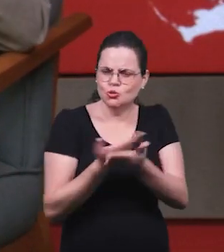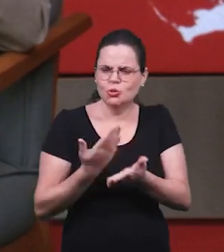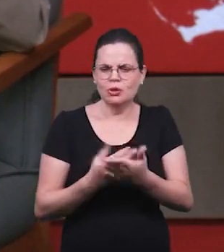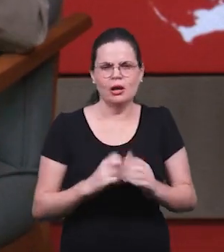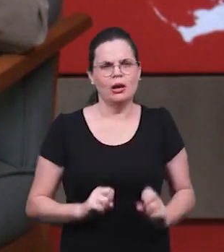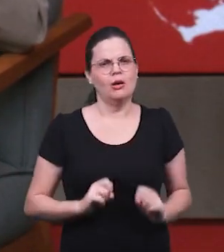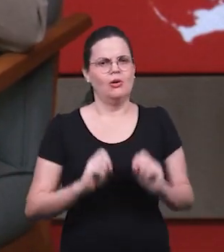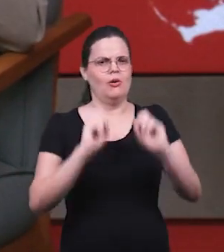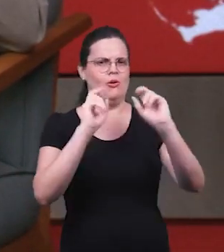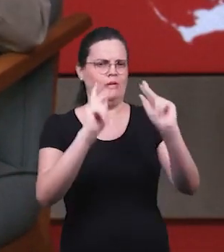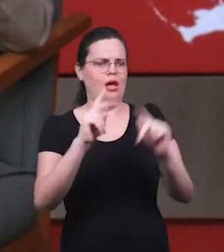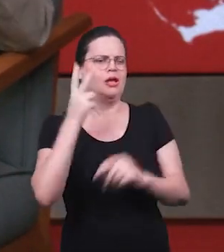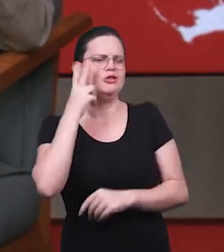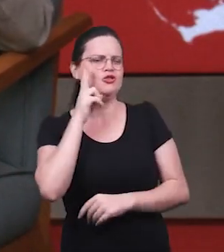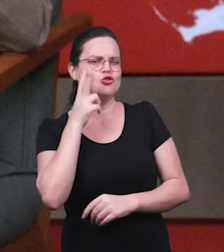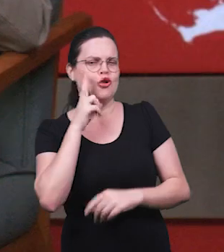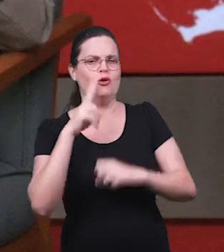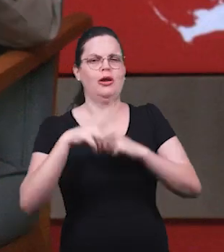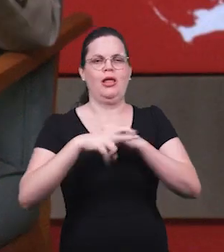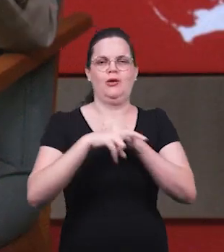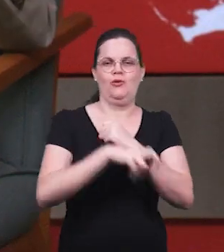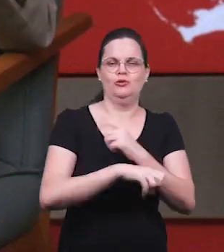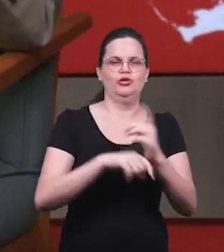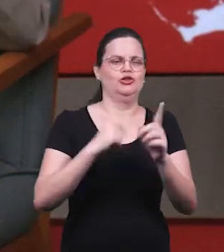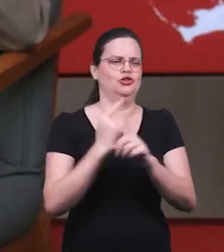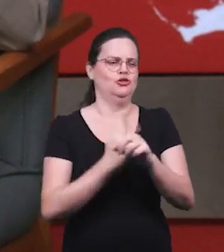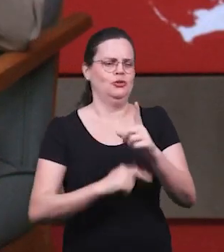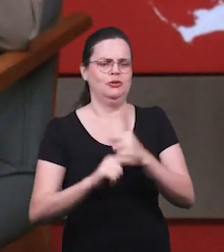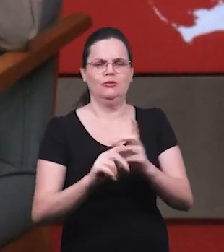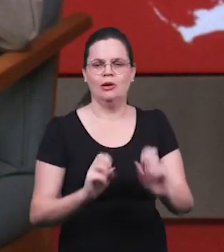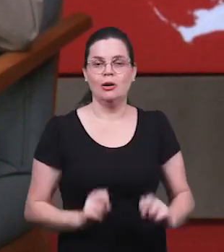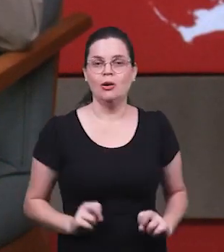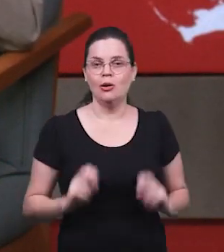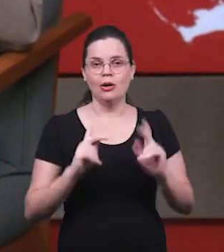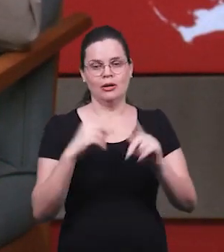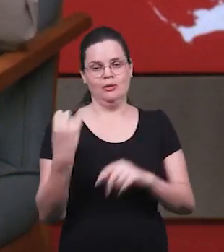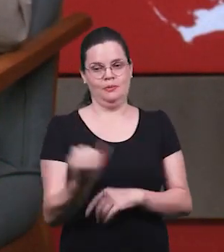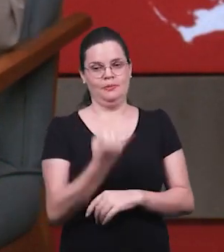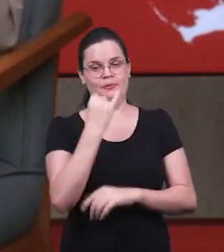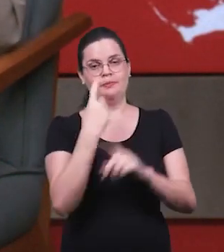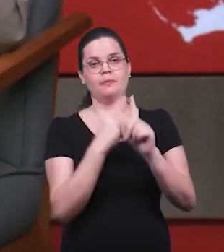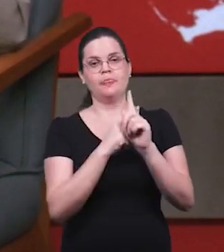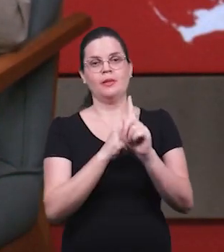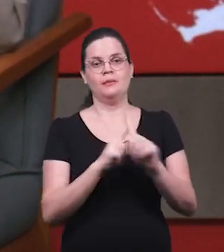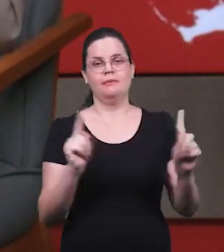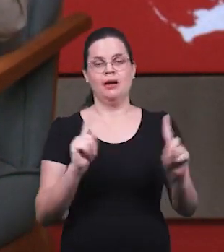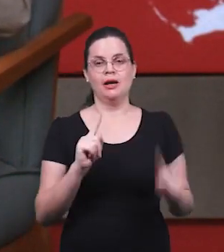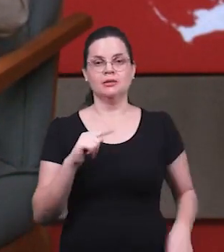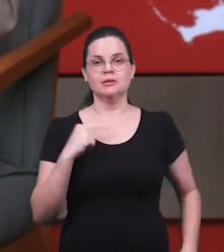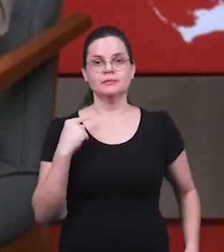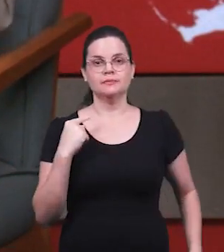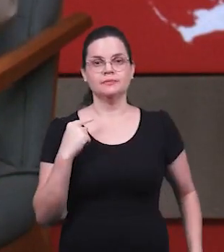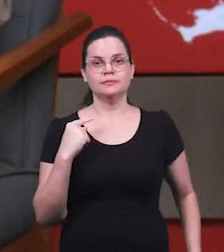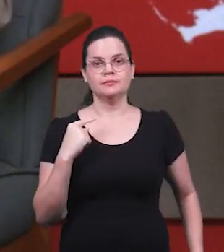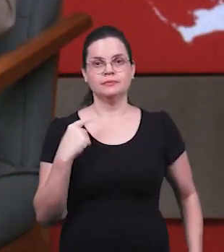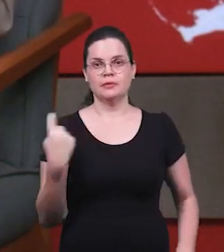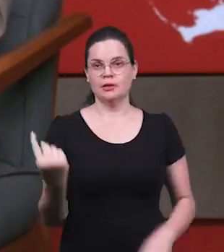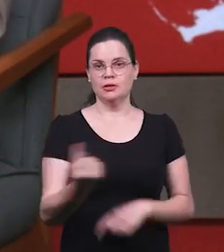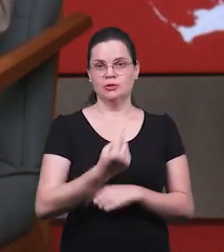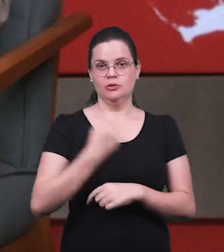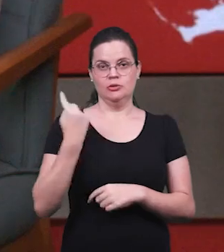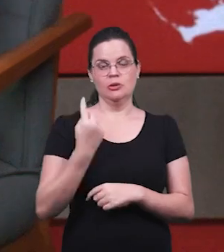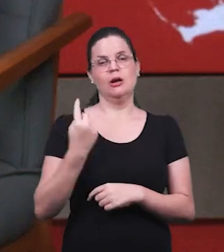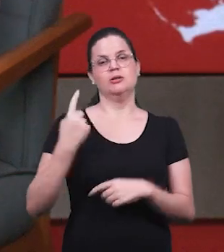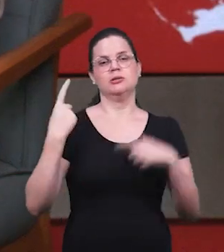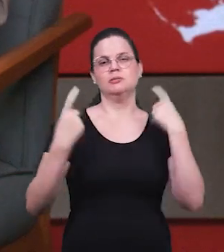até trazer esse assunto e discutir esse assunto, que é importante, vale a pena. Mas a nossa linha de